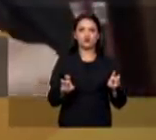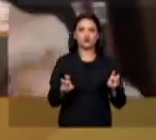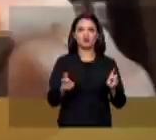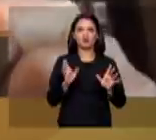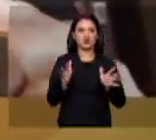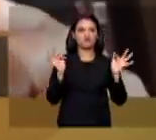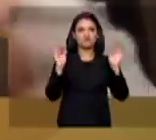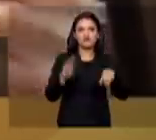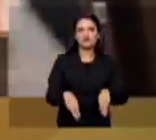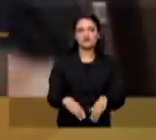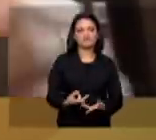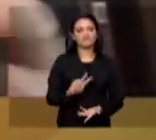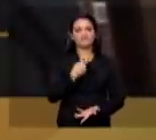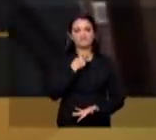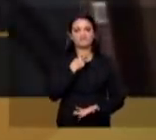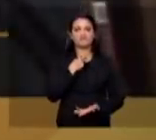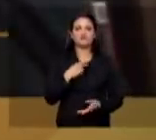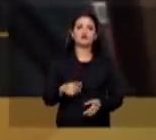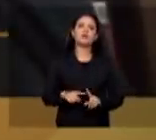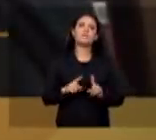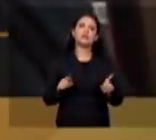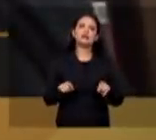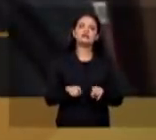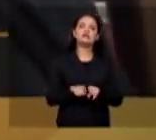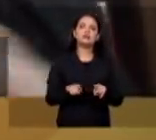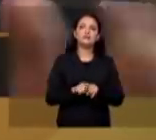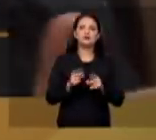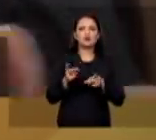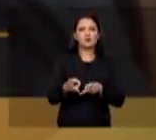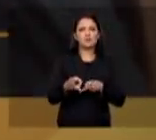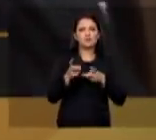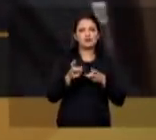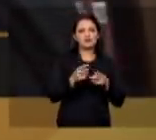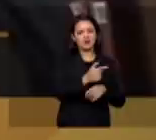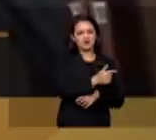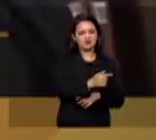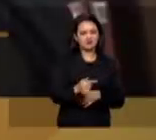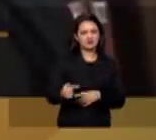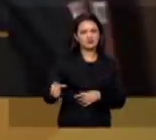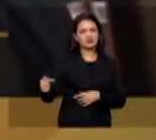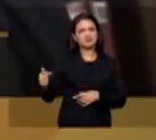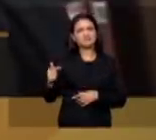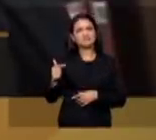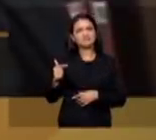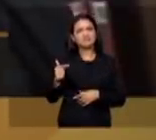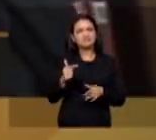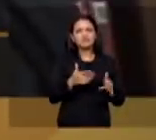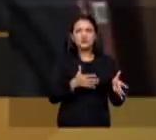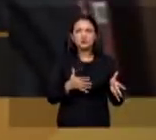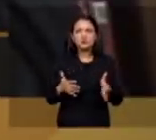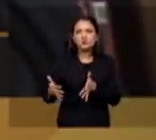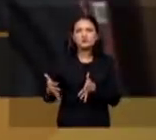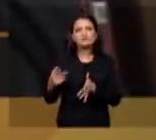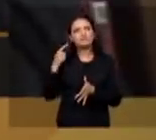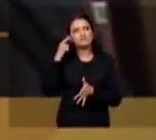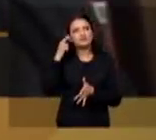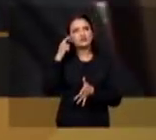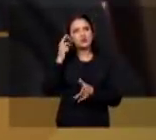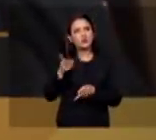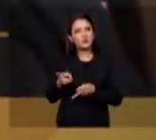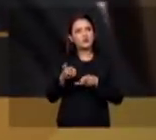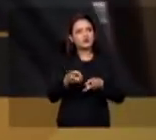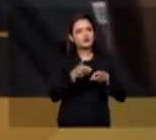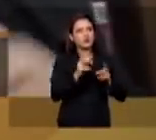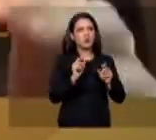definitivos. Inclusive, verificando durante essa semana, eu constatei que